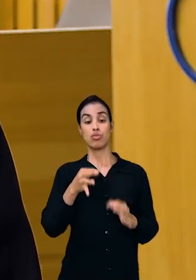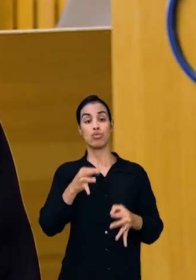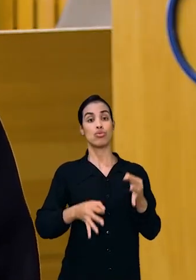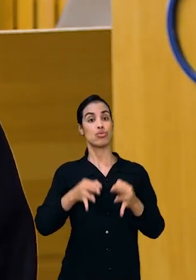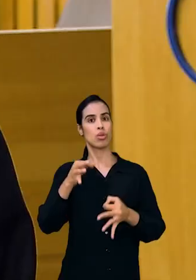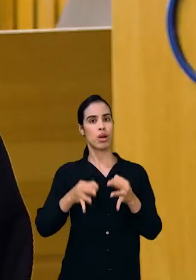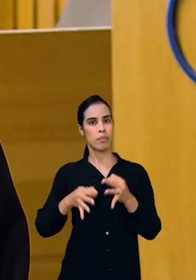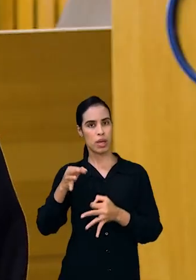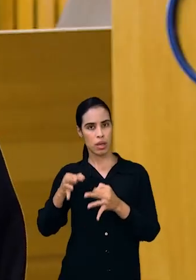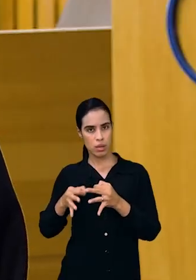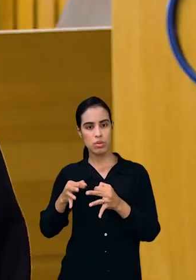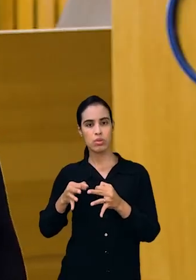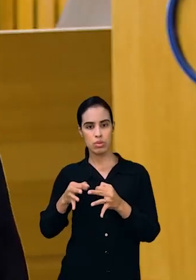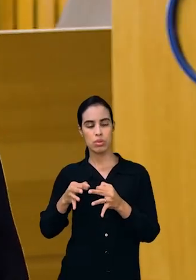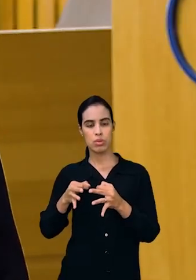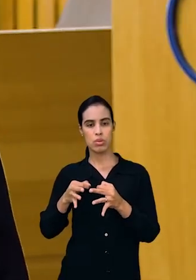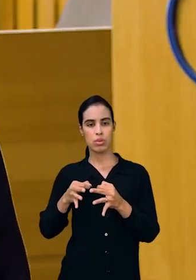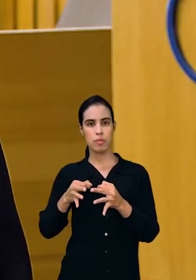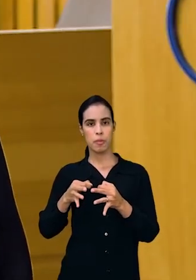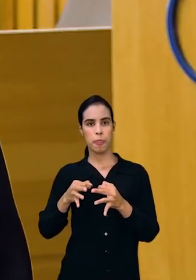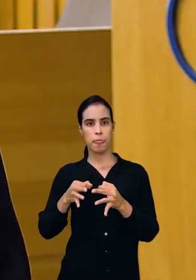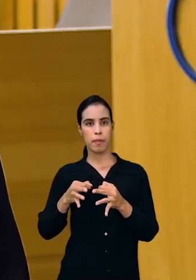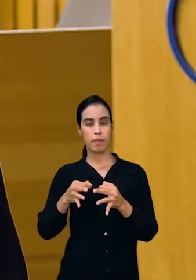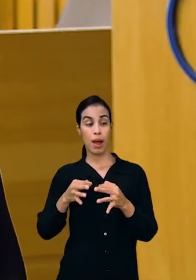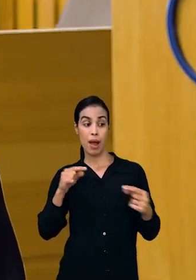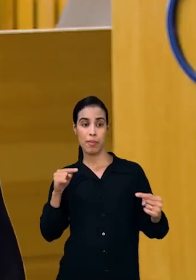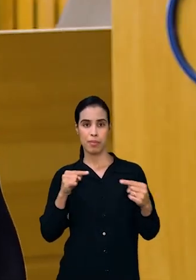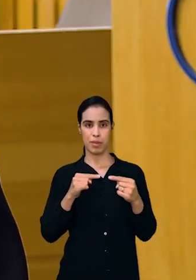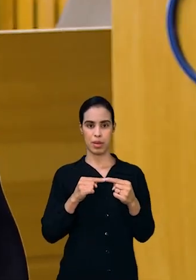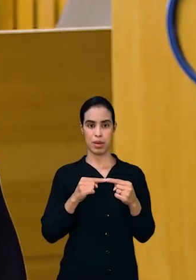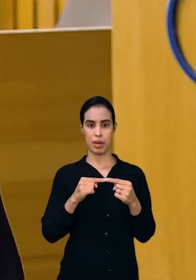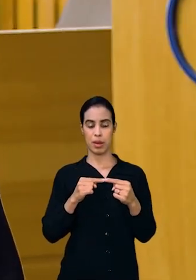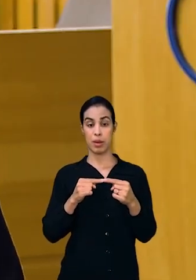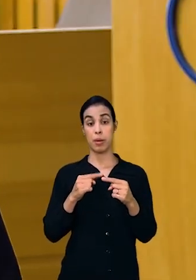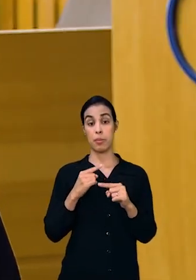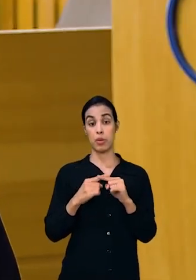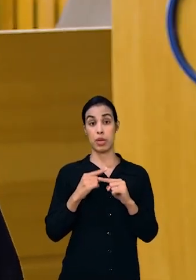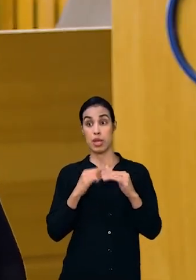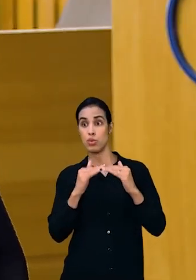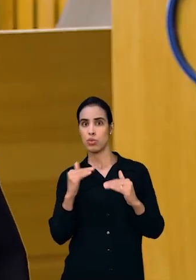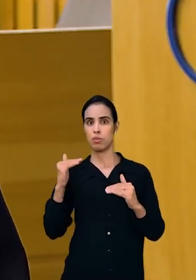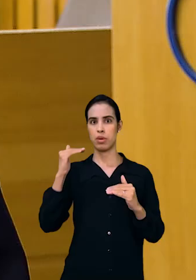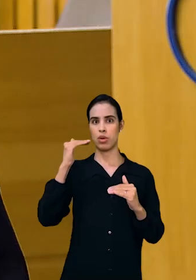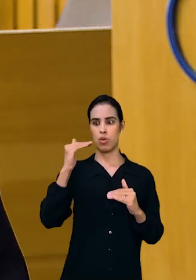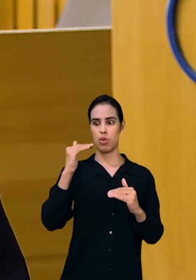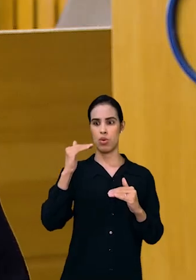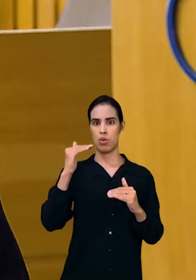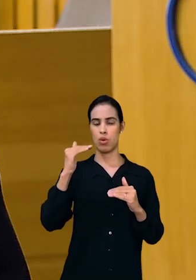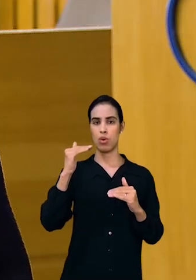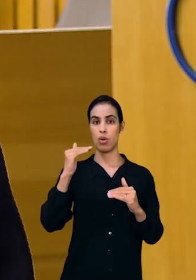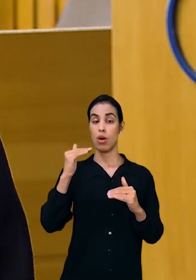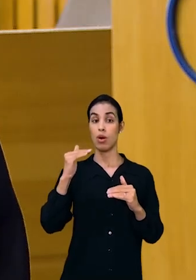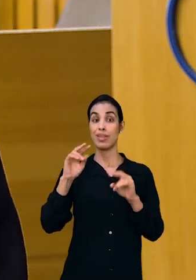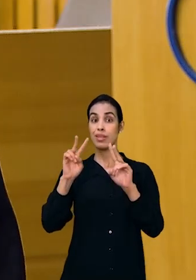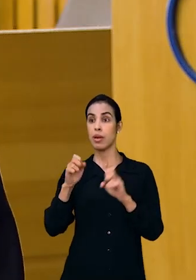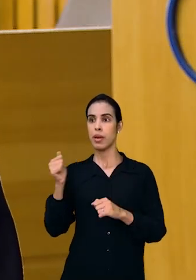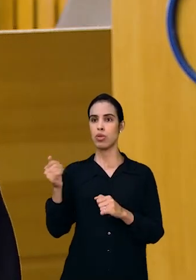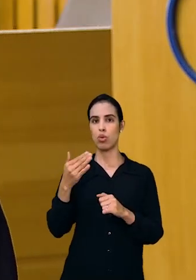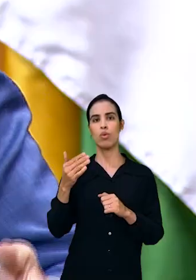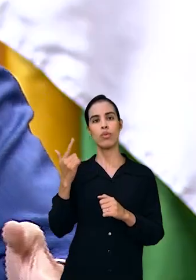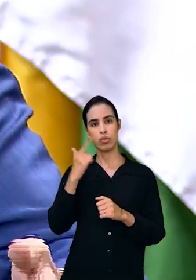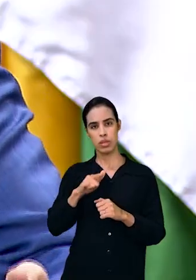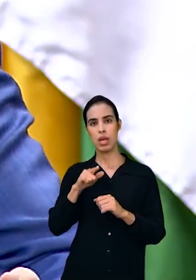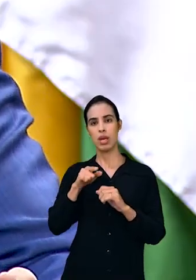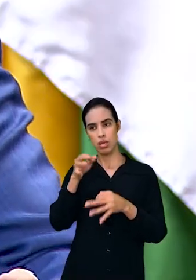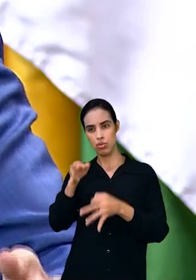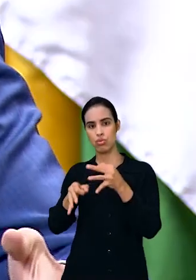jurídicas para que possa ele se dedicar exatamente a um universo de causas